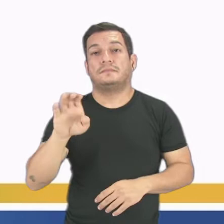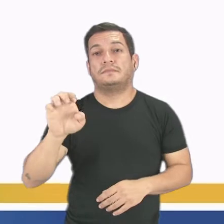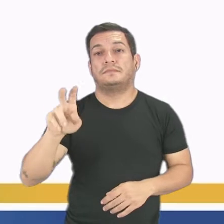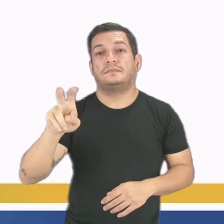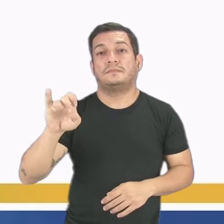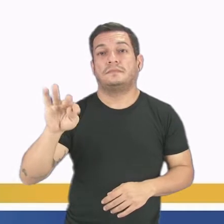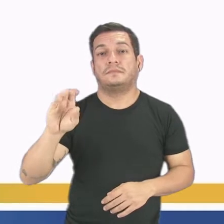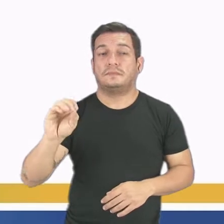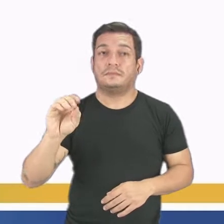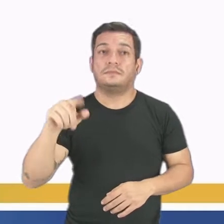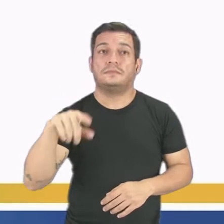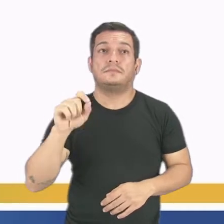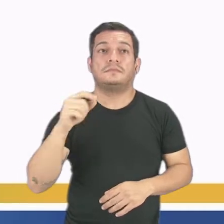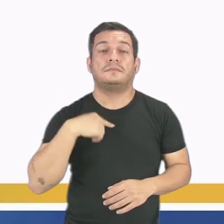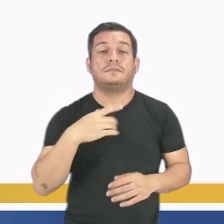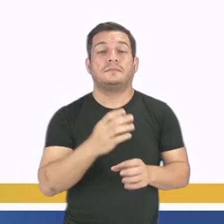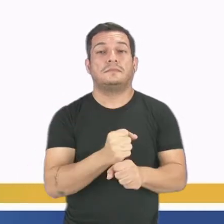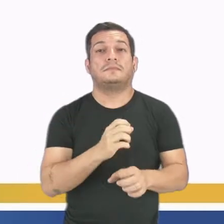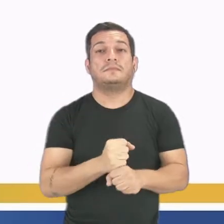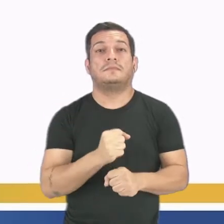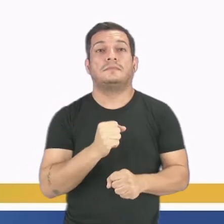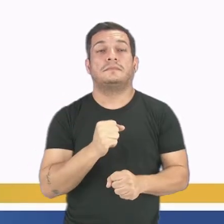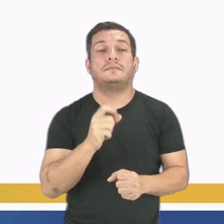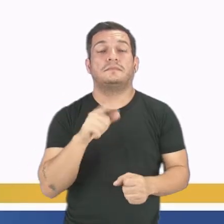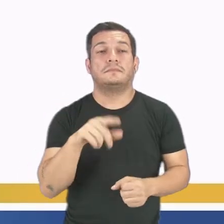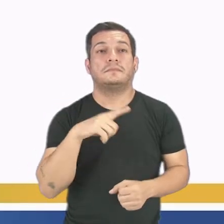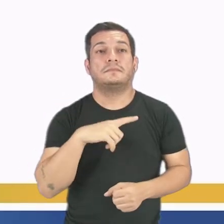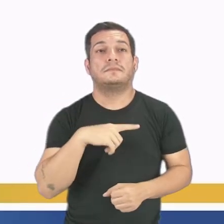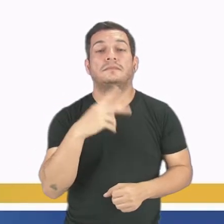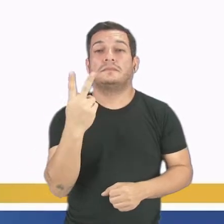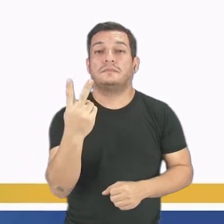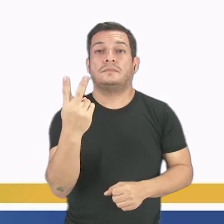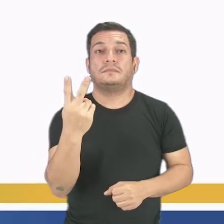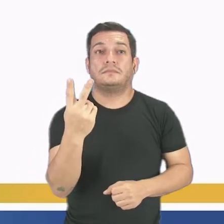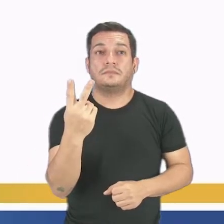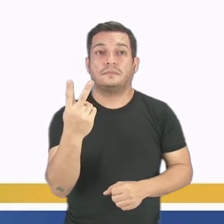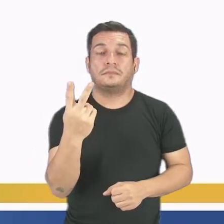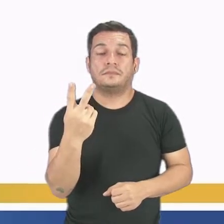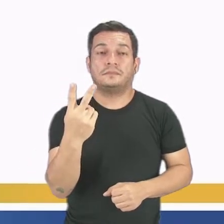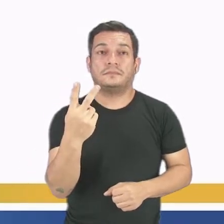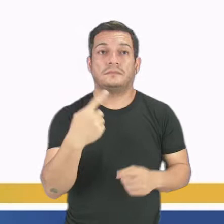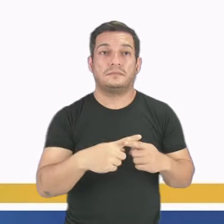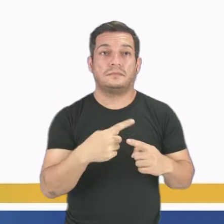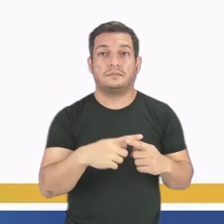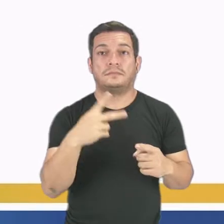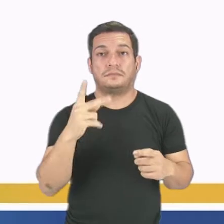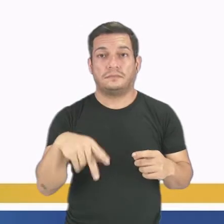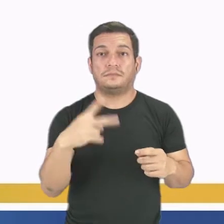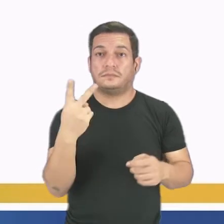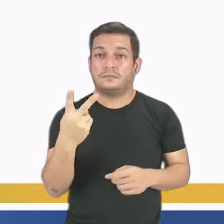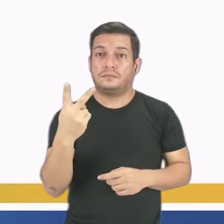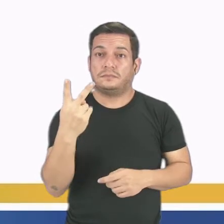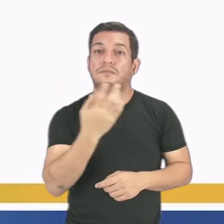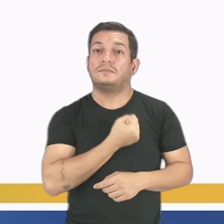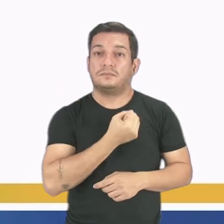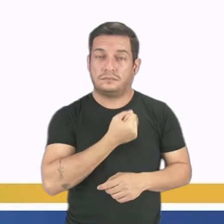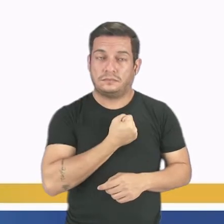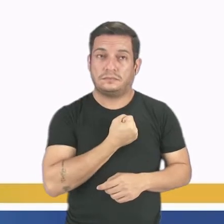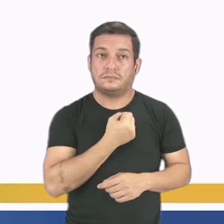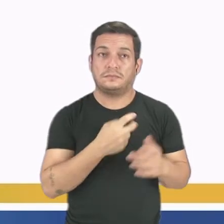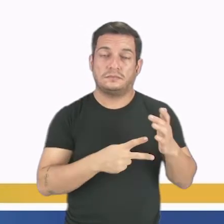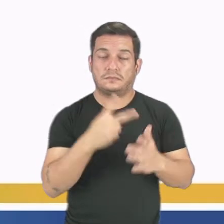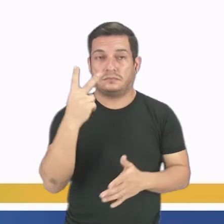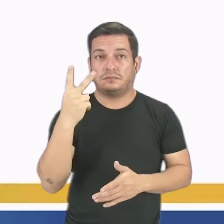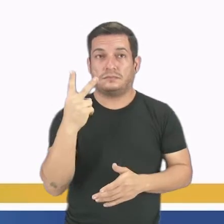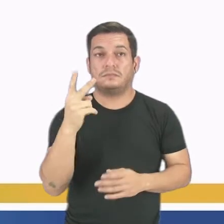evento aí, no caso, para eu calcular essa probabilidade, vinha a ser 2, porque são duas situações, são 2 casos,